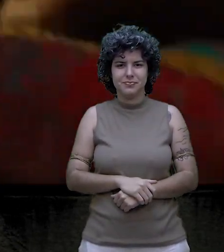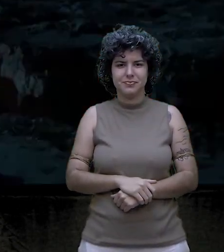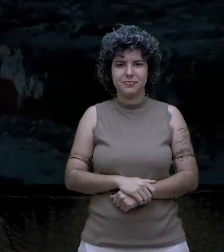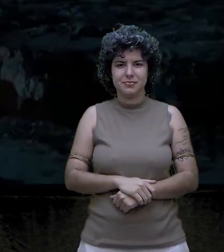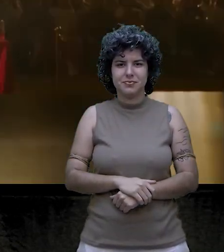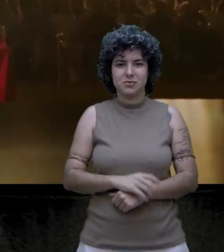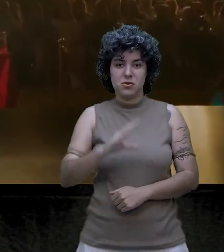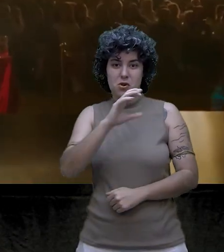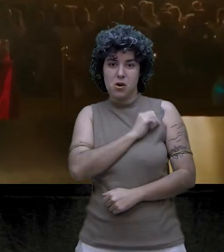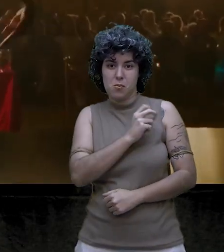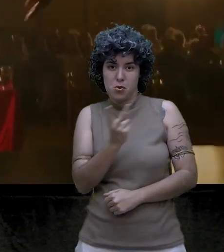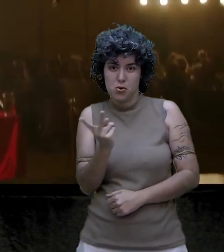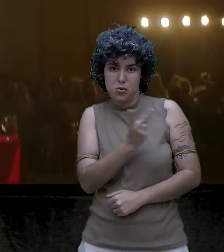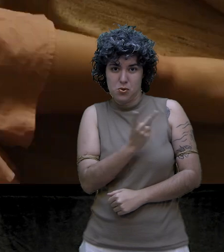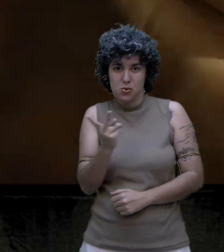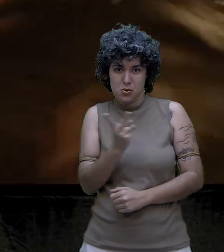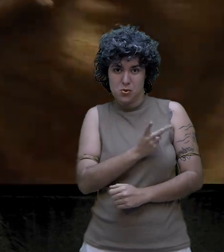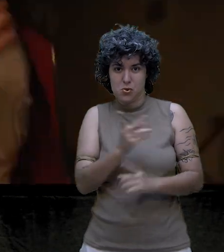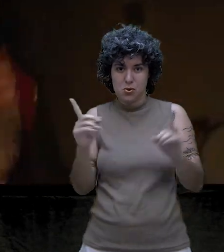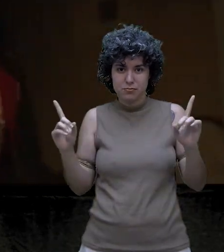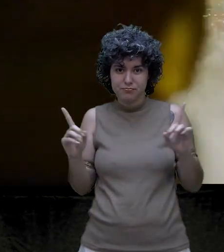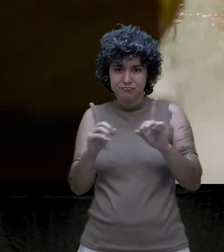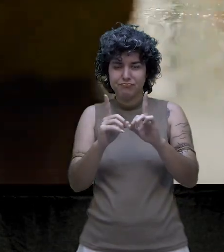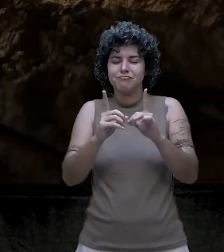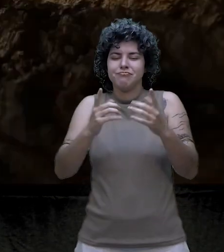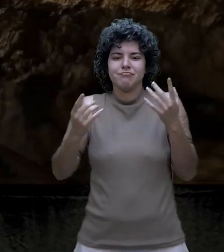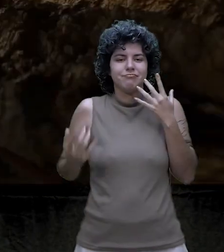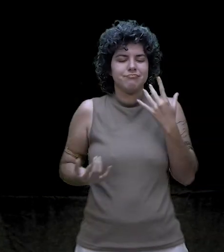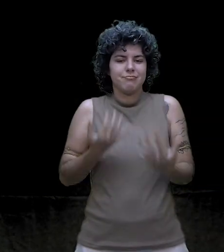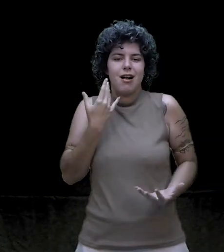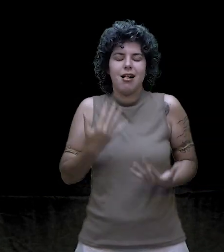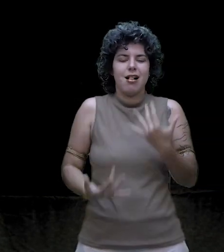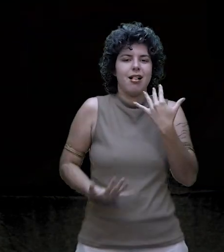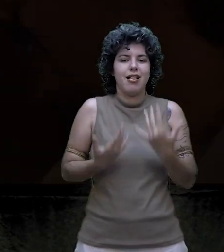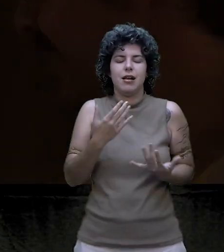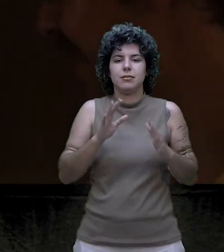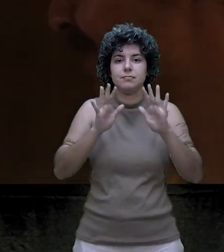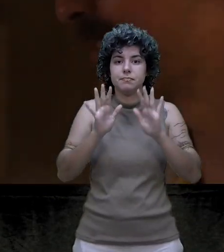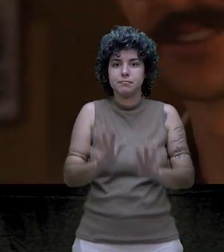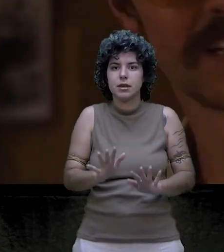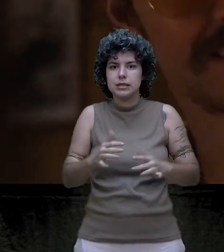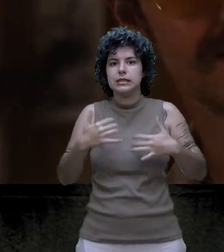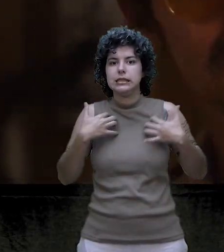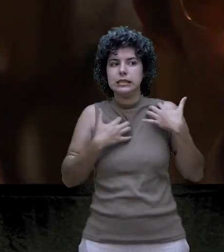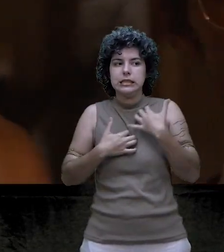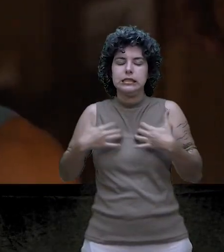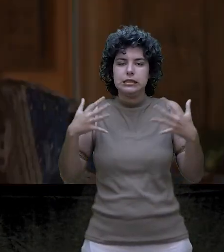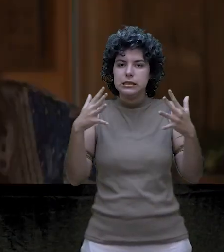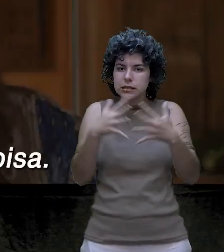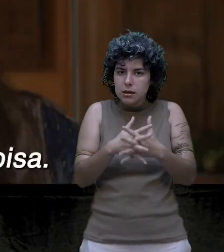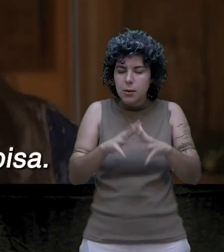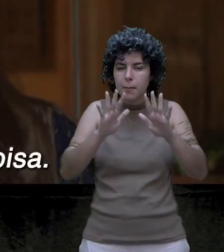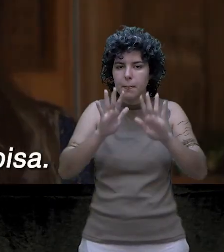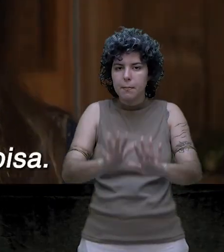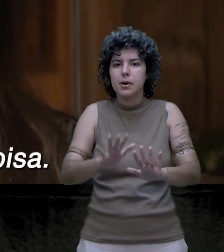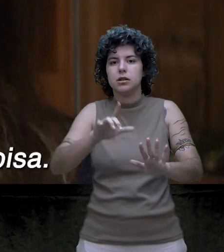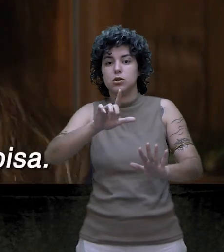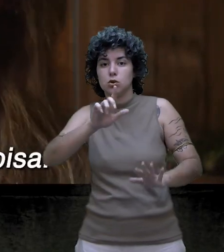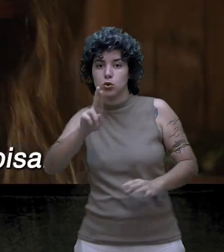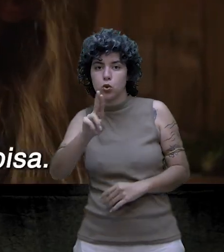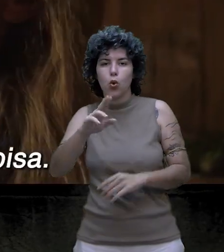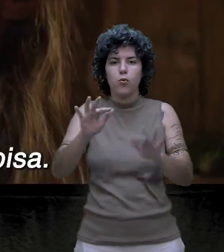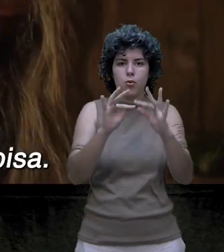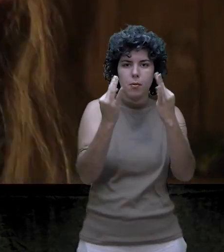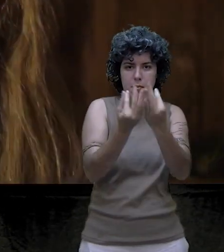O amor entre as duas? Quente como pólvora e instável como nitro. E quando a família problemática de Lou entra na